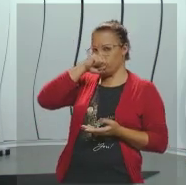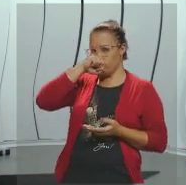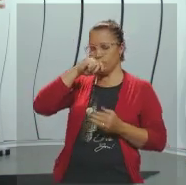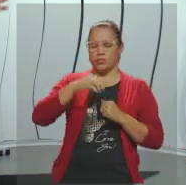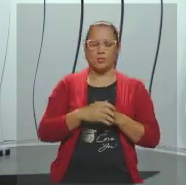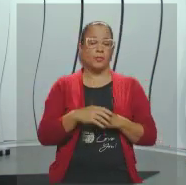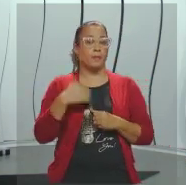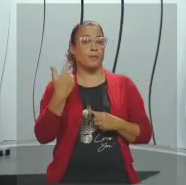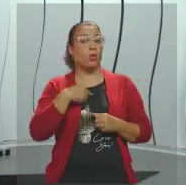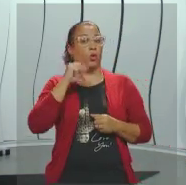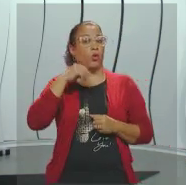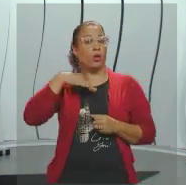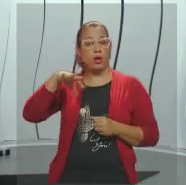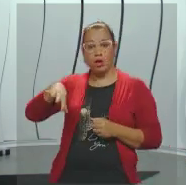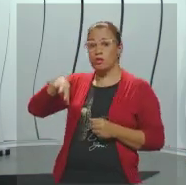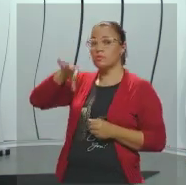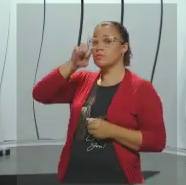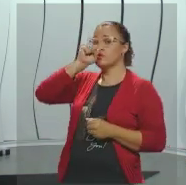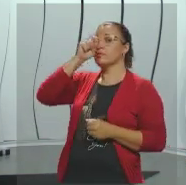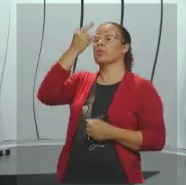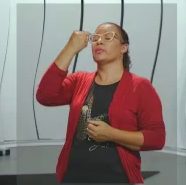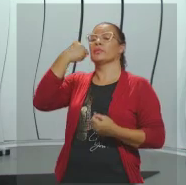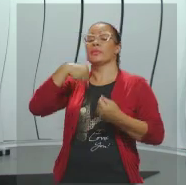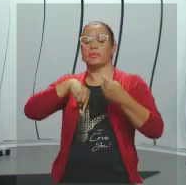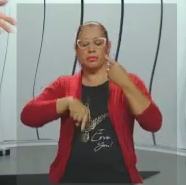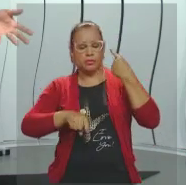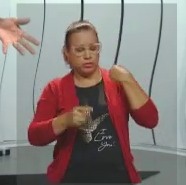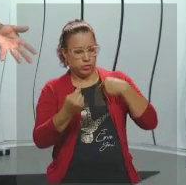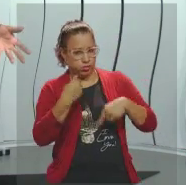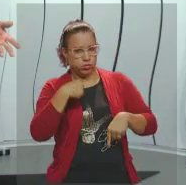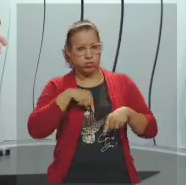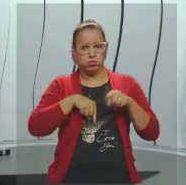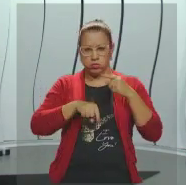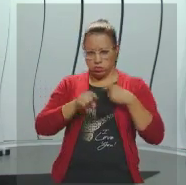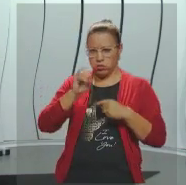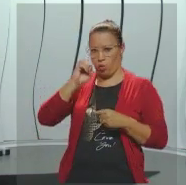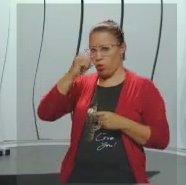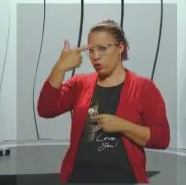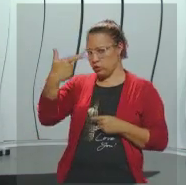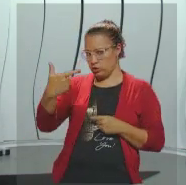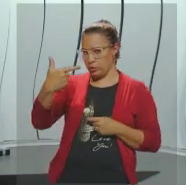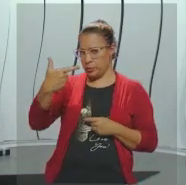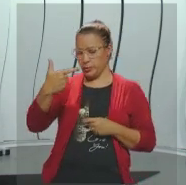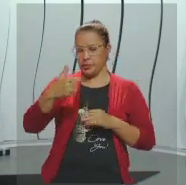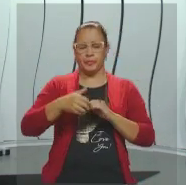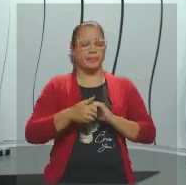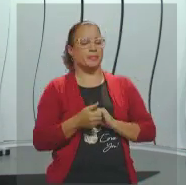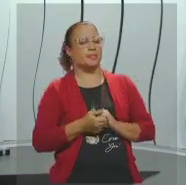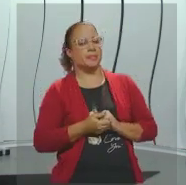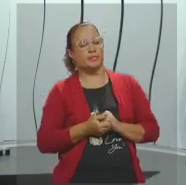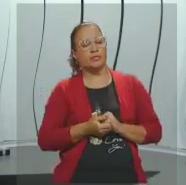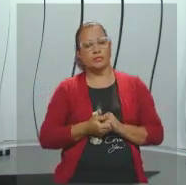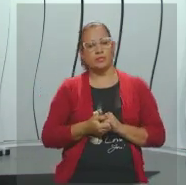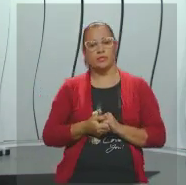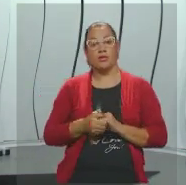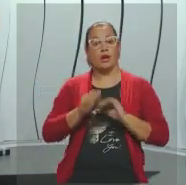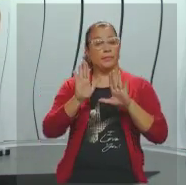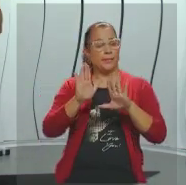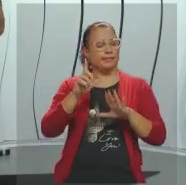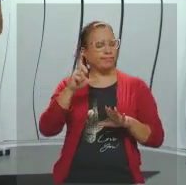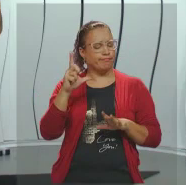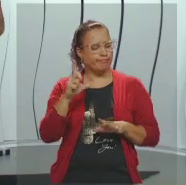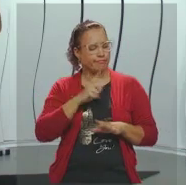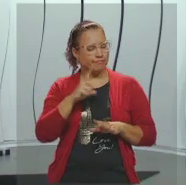componentes por onde o ar passa, em especial por onde o oxigênio passa. Mas